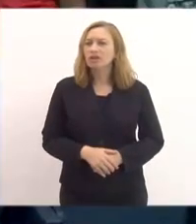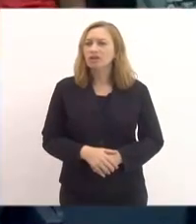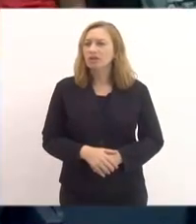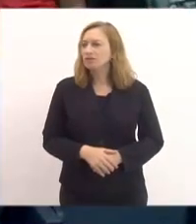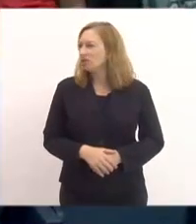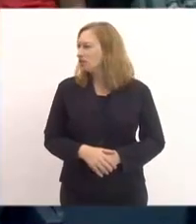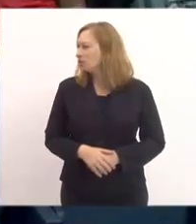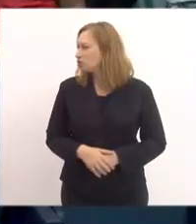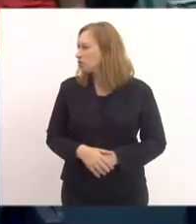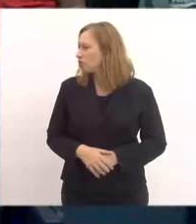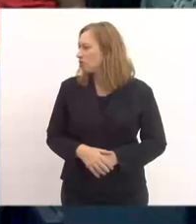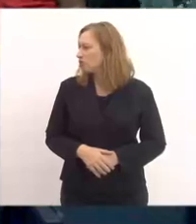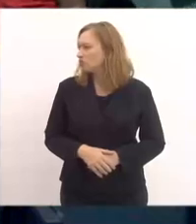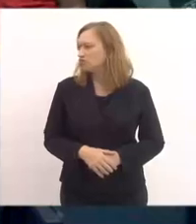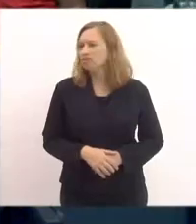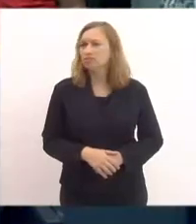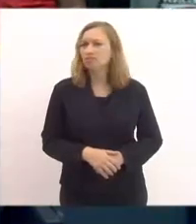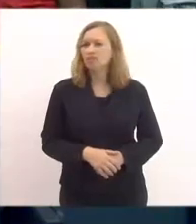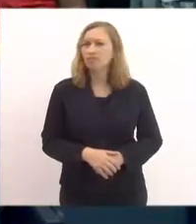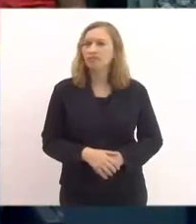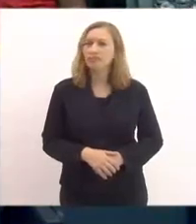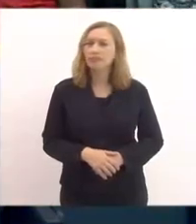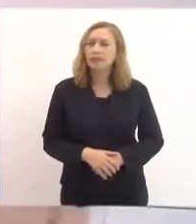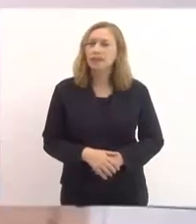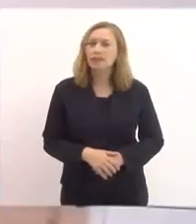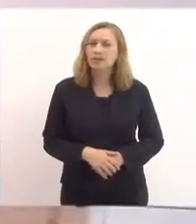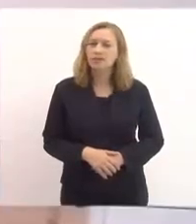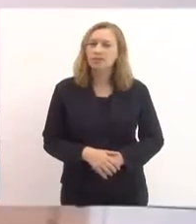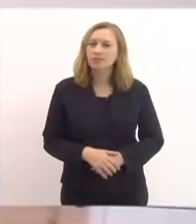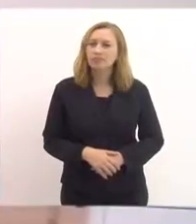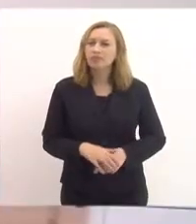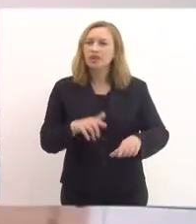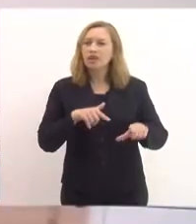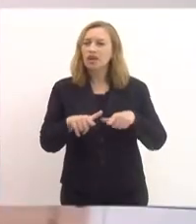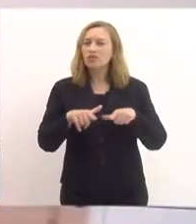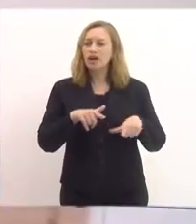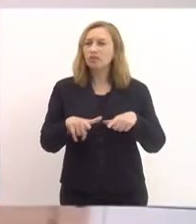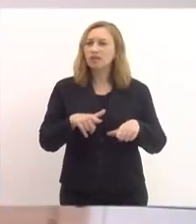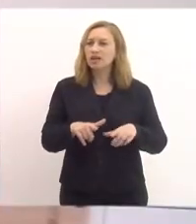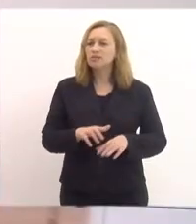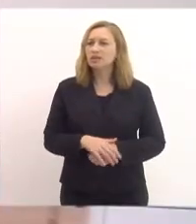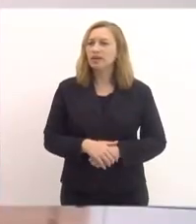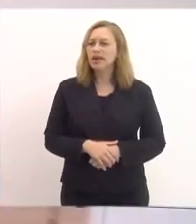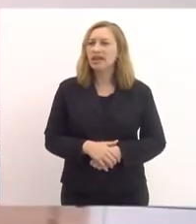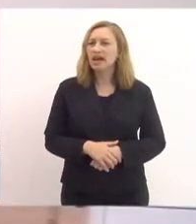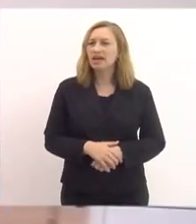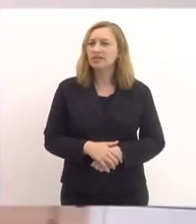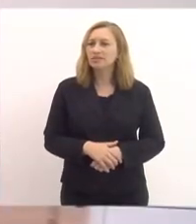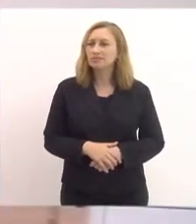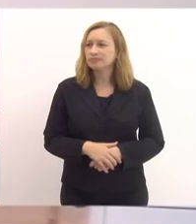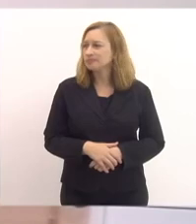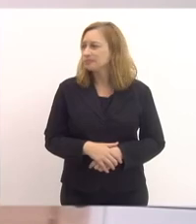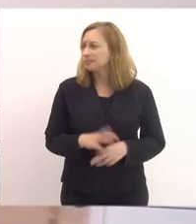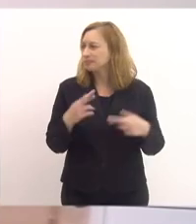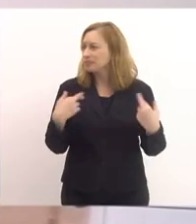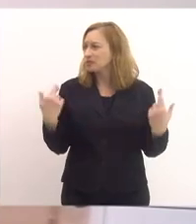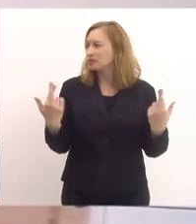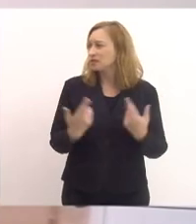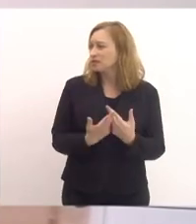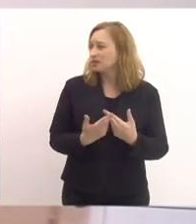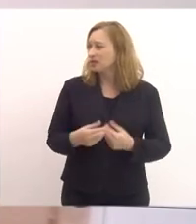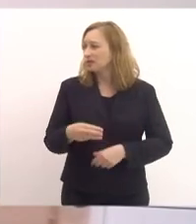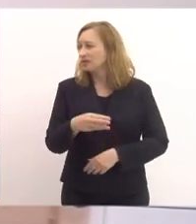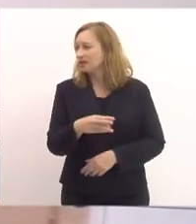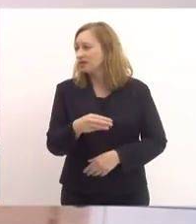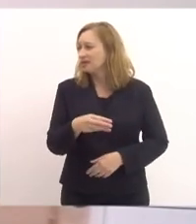Né? E vamos também trabalhar aqui, a comissão já se colocou aqui, junto ao Ministério Público, uma reunião com o Ministério Público,